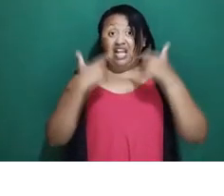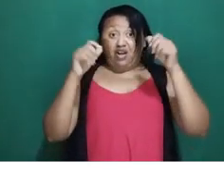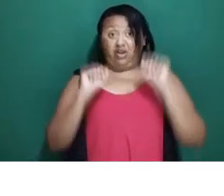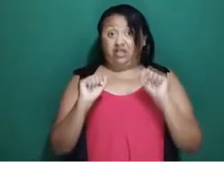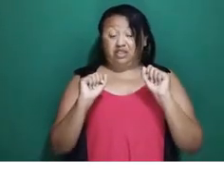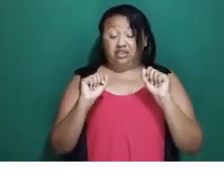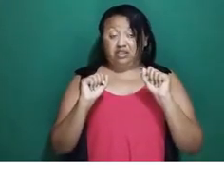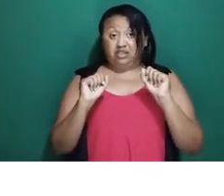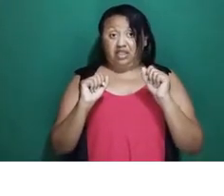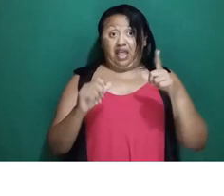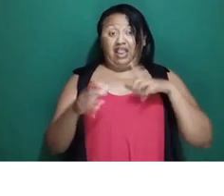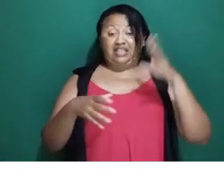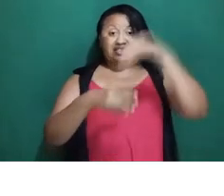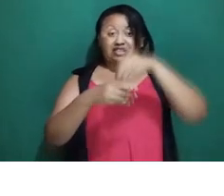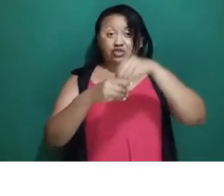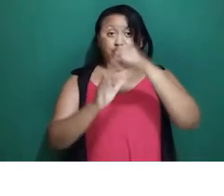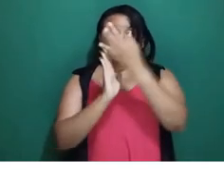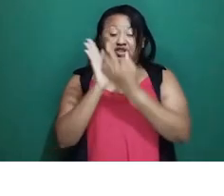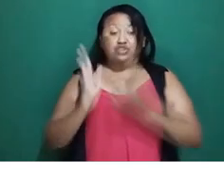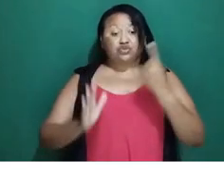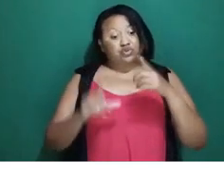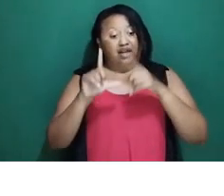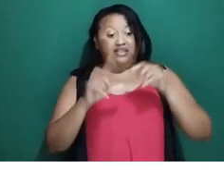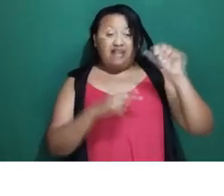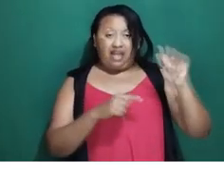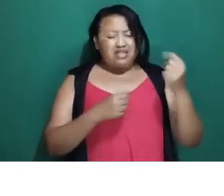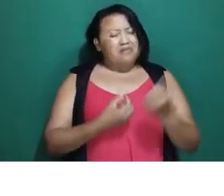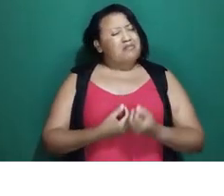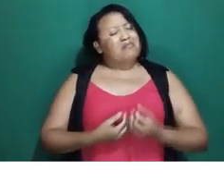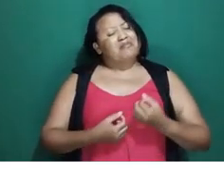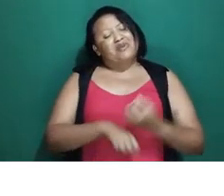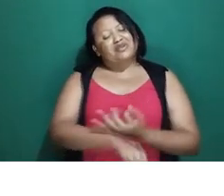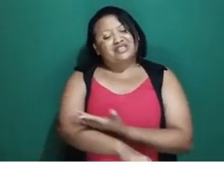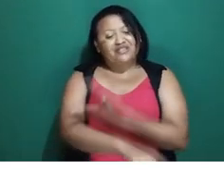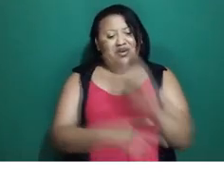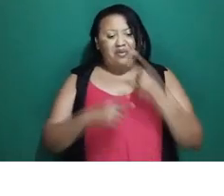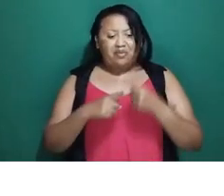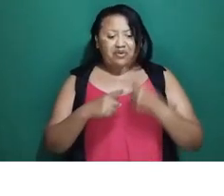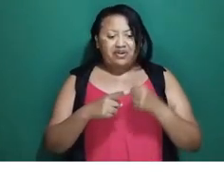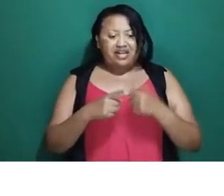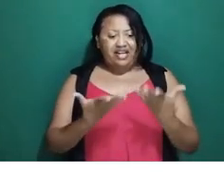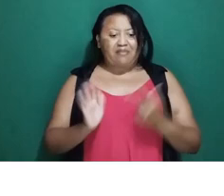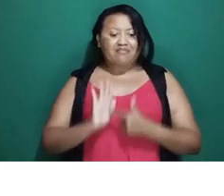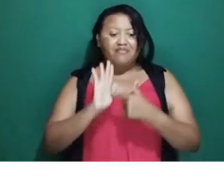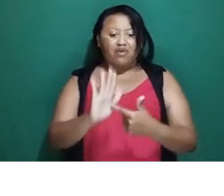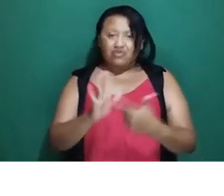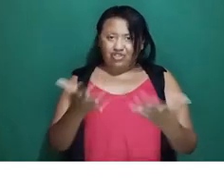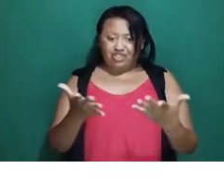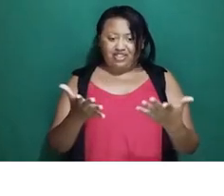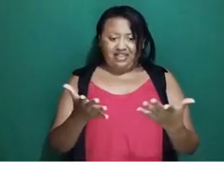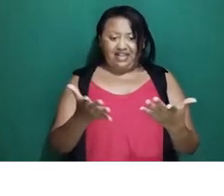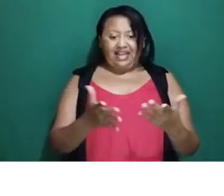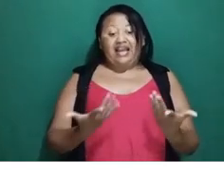predominante no texto 1 é a letra A emotiva pois evidencia os aspectos subjetivos do